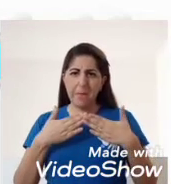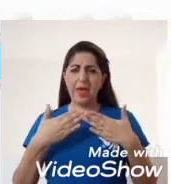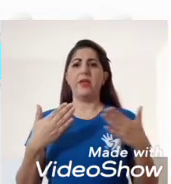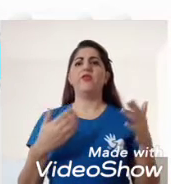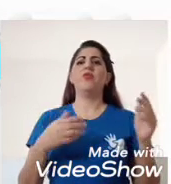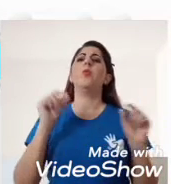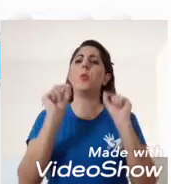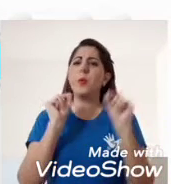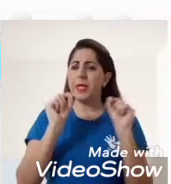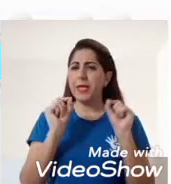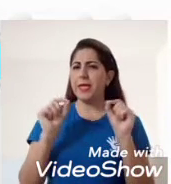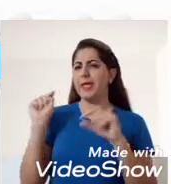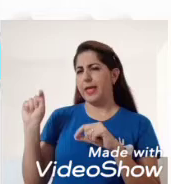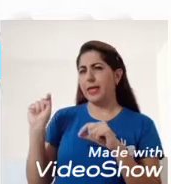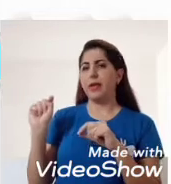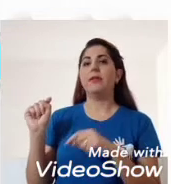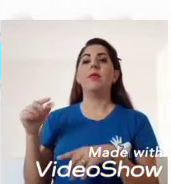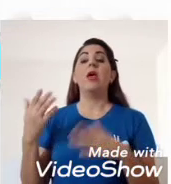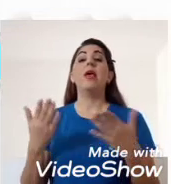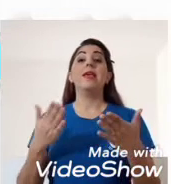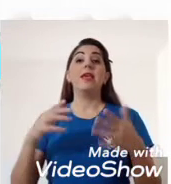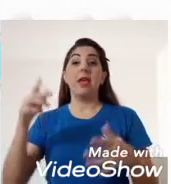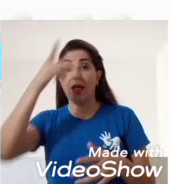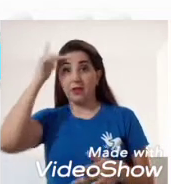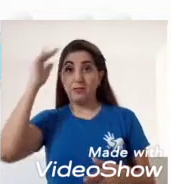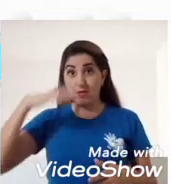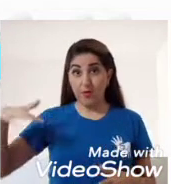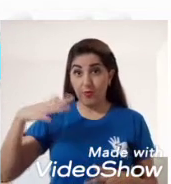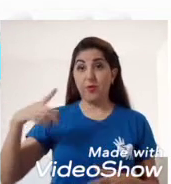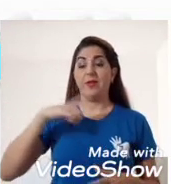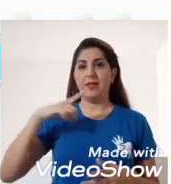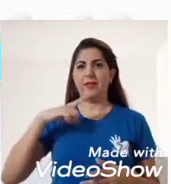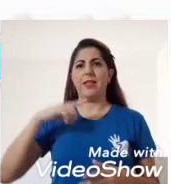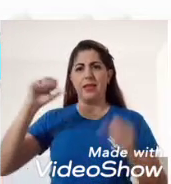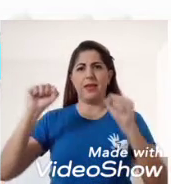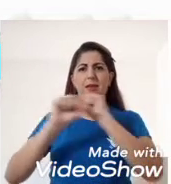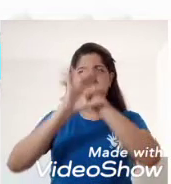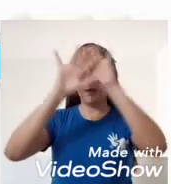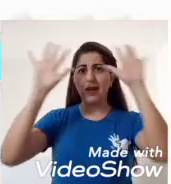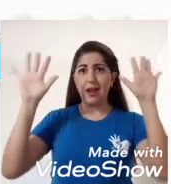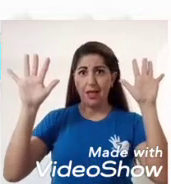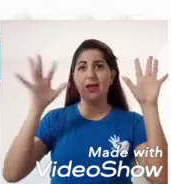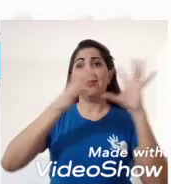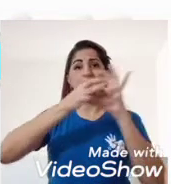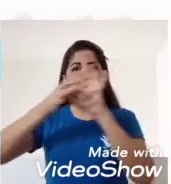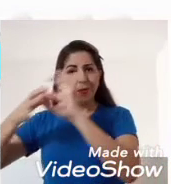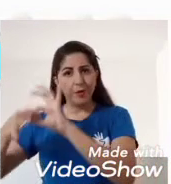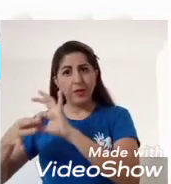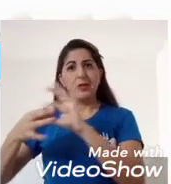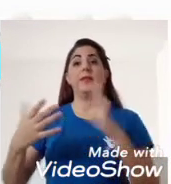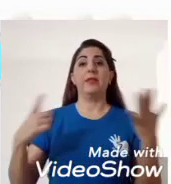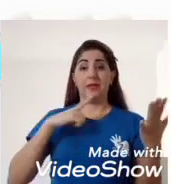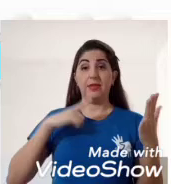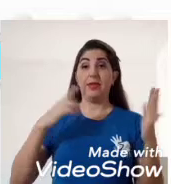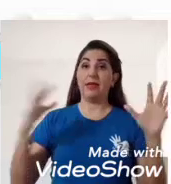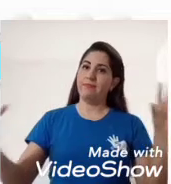necessários para a construção da argumentação. Então ele precisa ter no texto o encadeamento